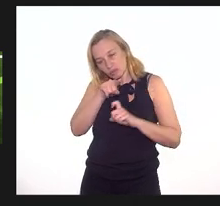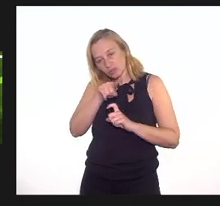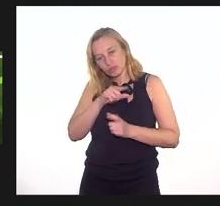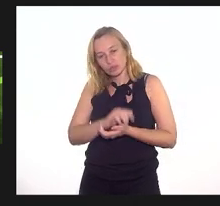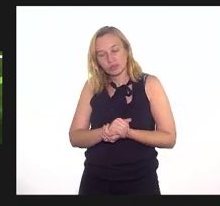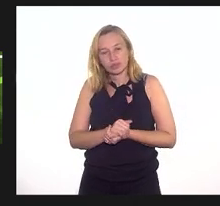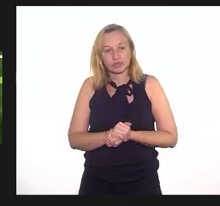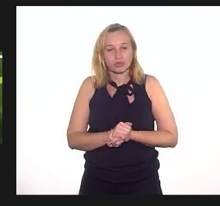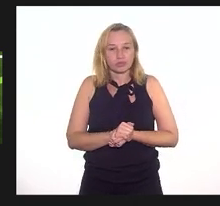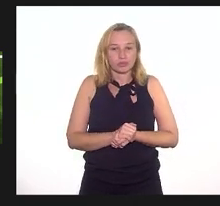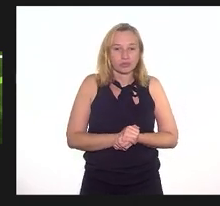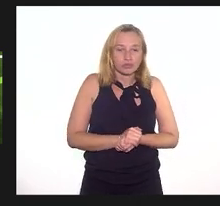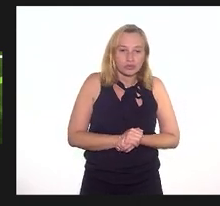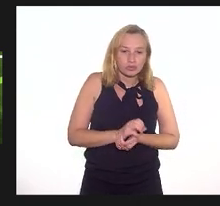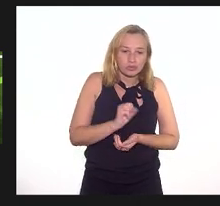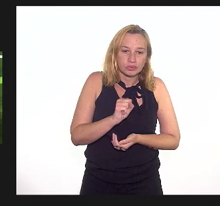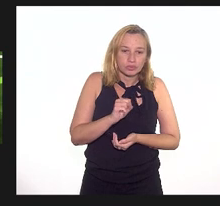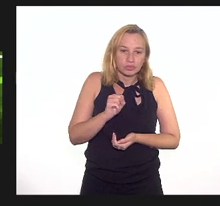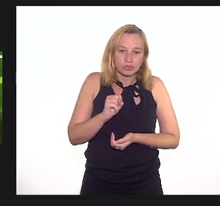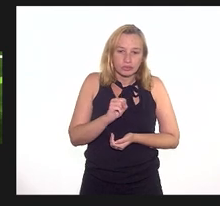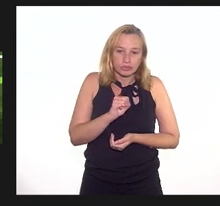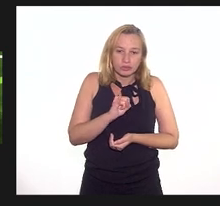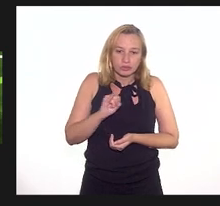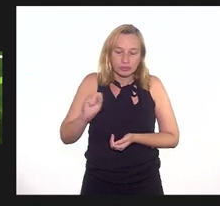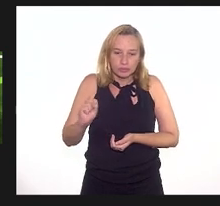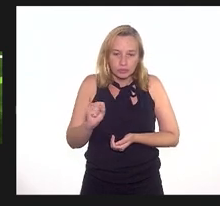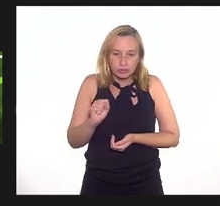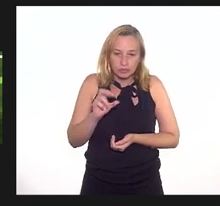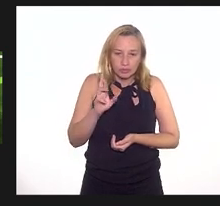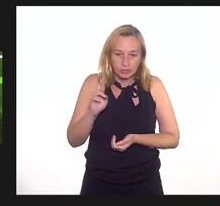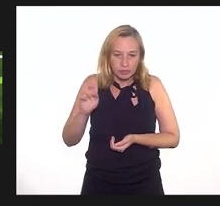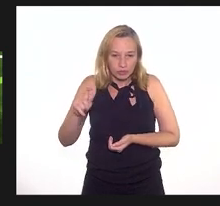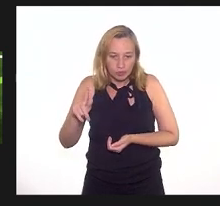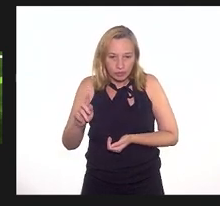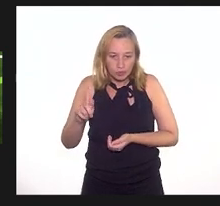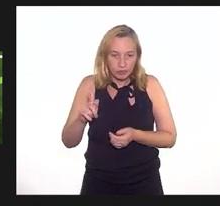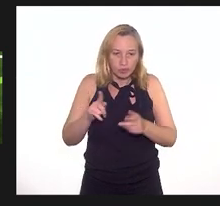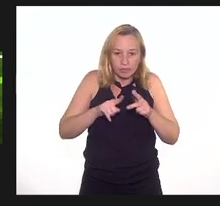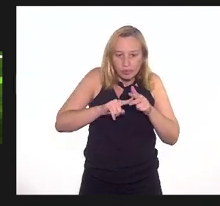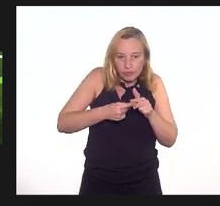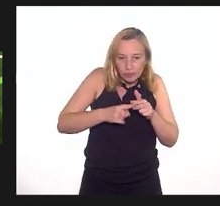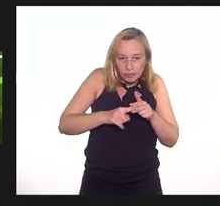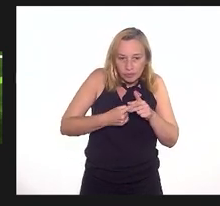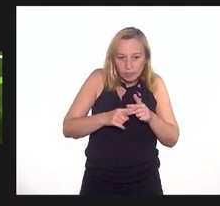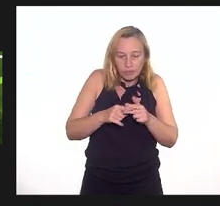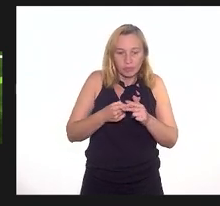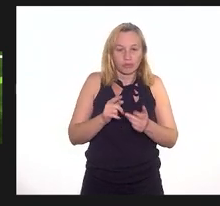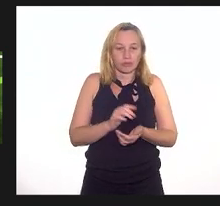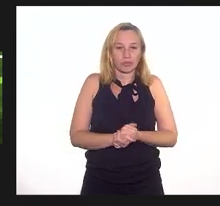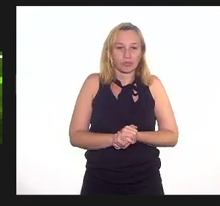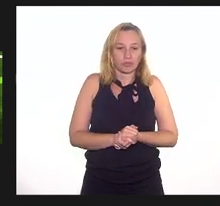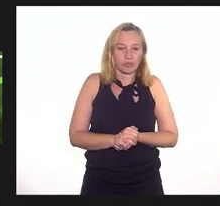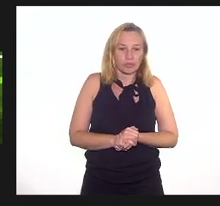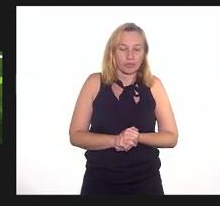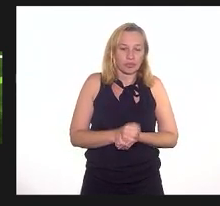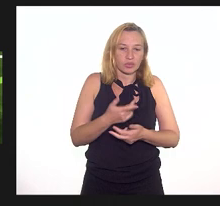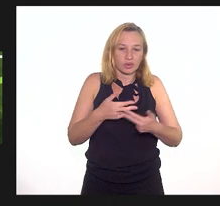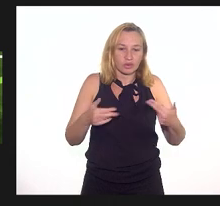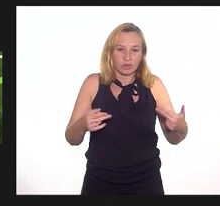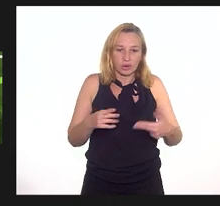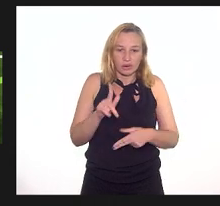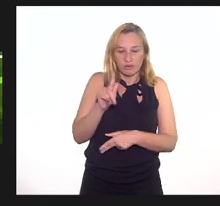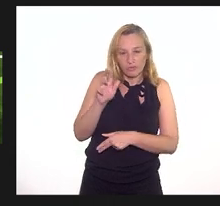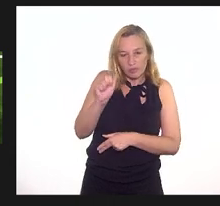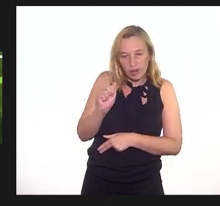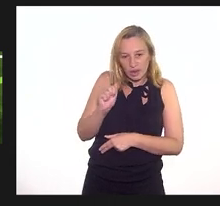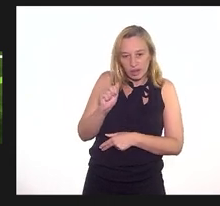uma tabela do CISREG, que é hoje quem regula os centros de genética, a ociosidade de vagas e